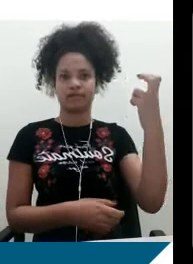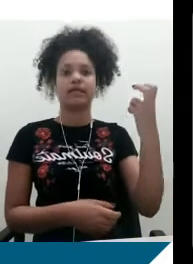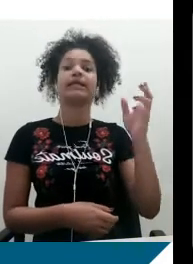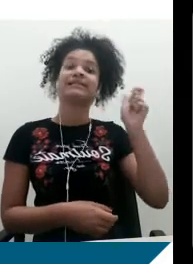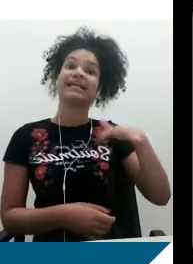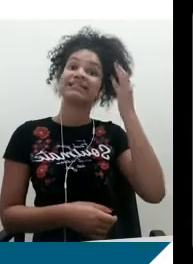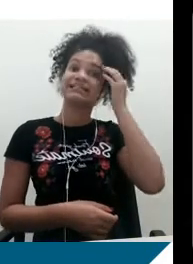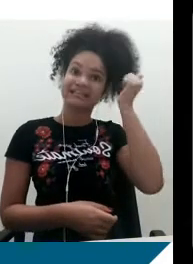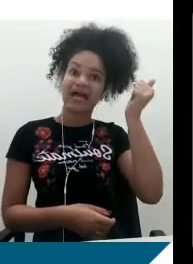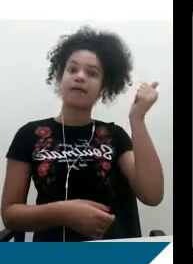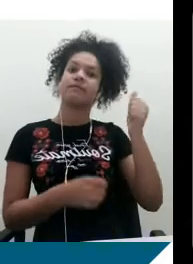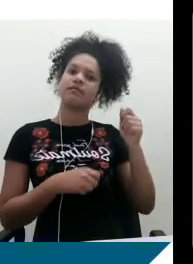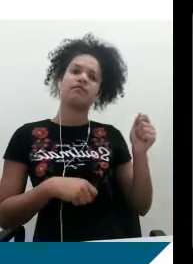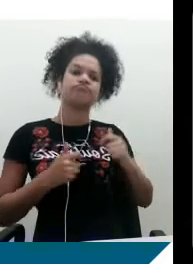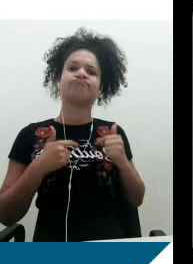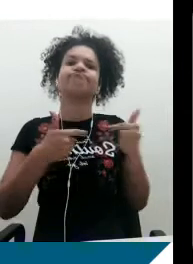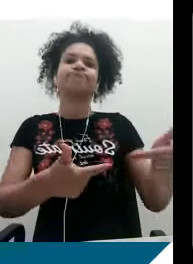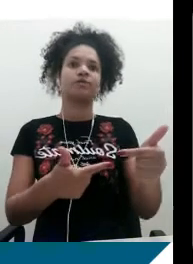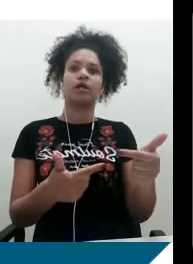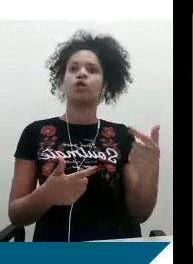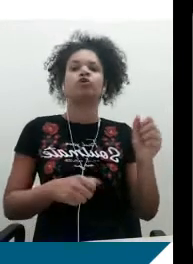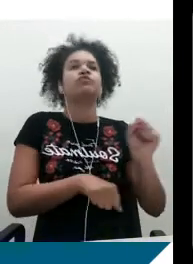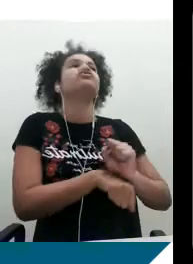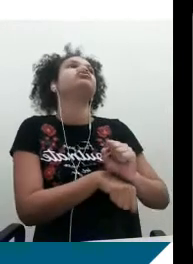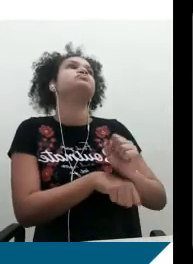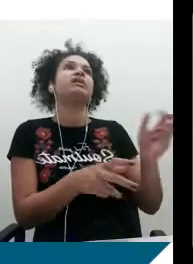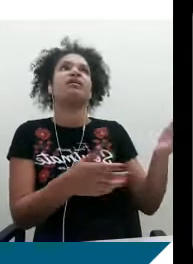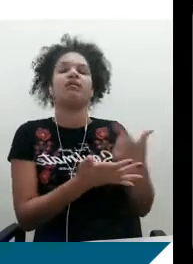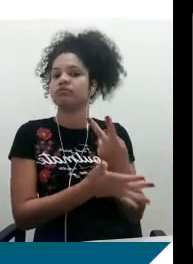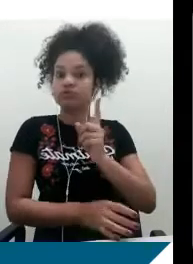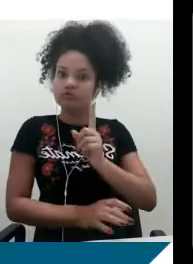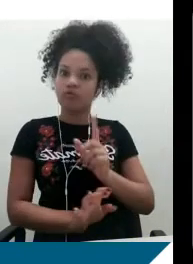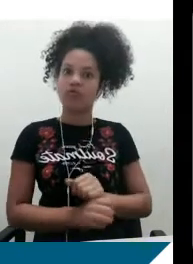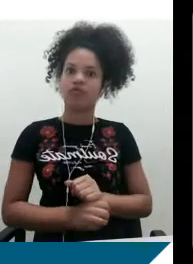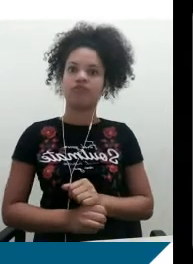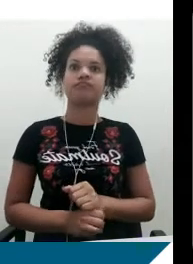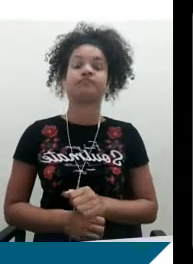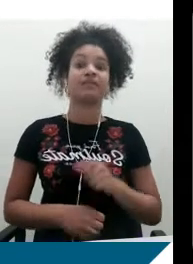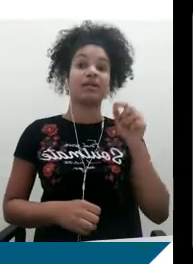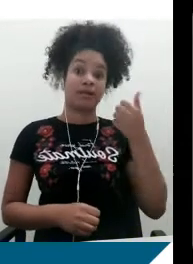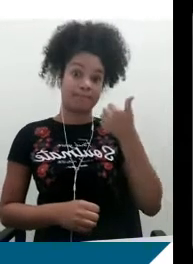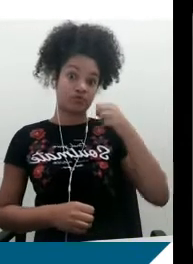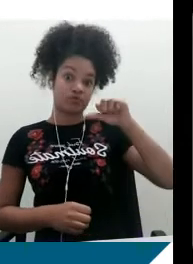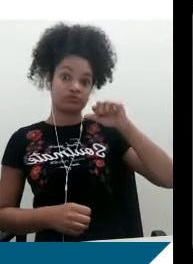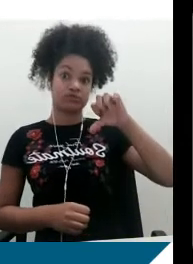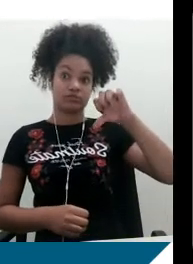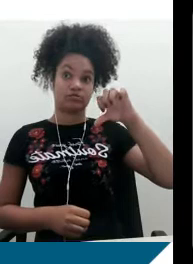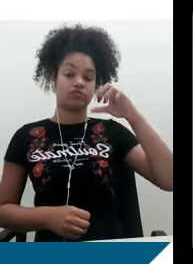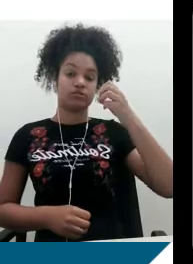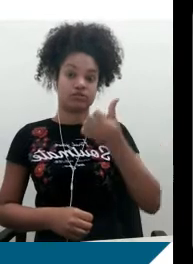a hora, não espera acontecer. Em 1968, os versos de Geraldo Vandré eram a mais completa tradução